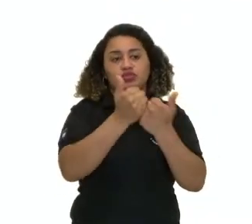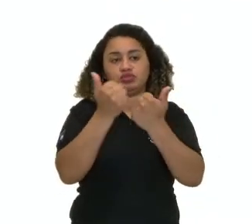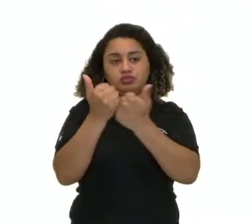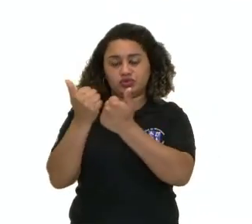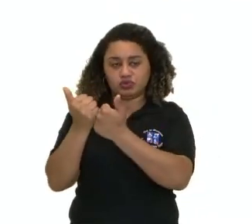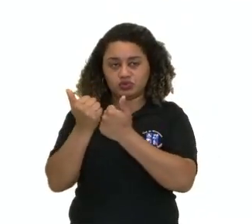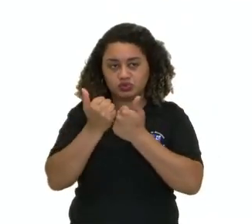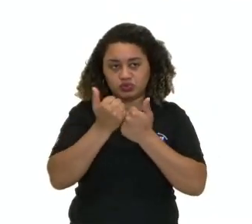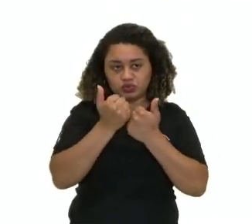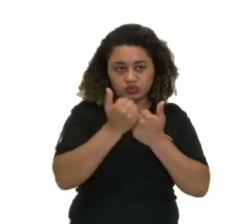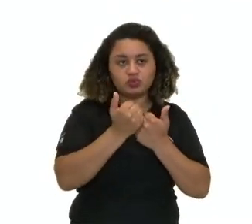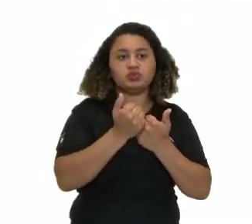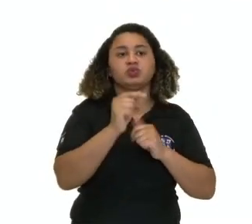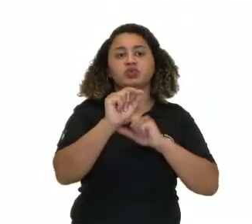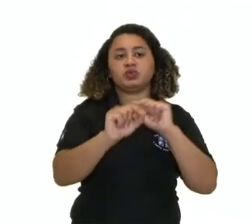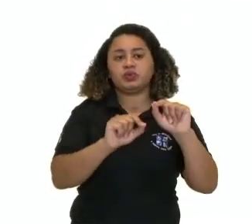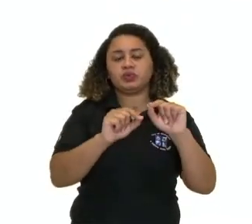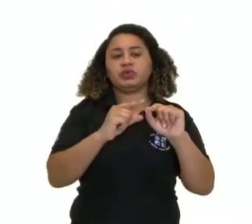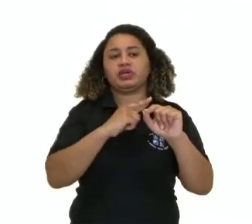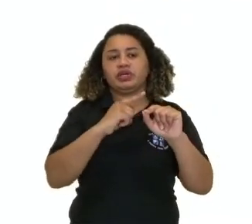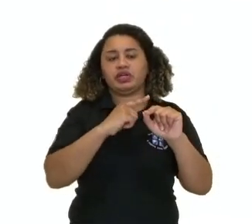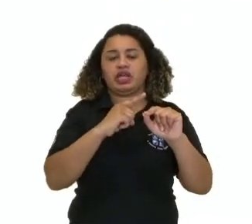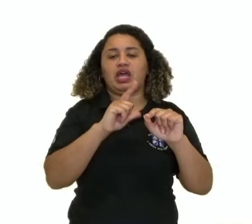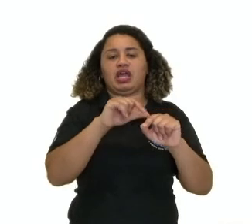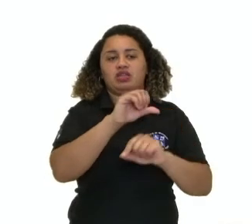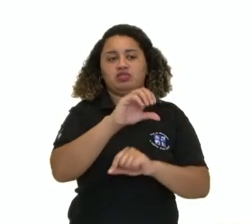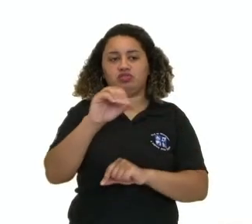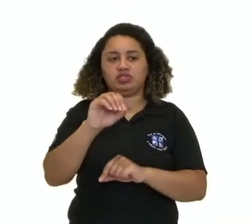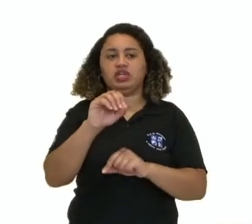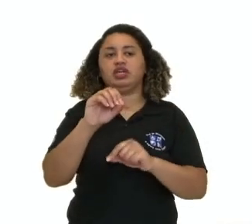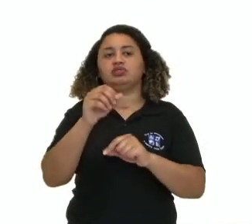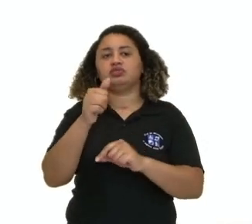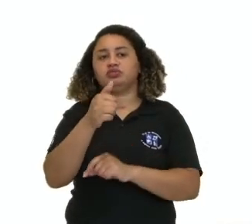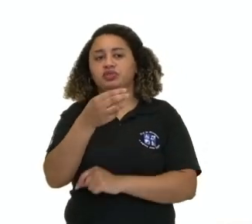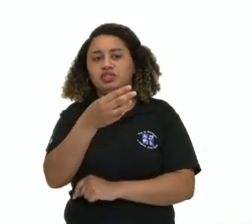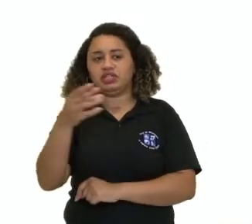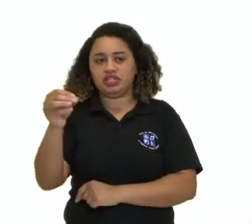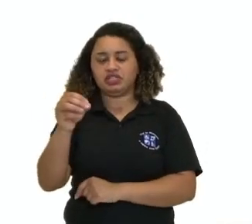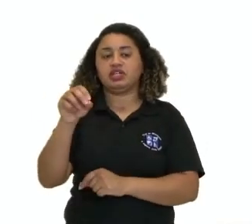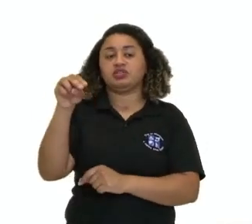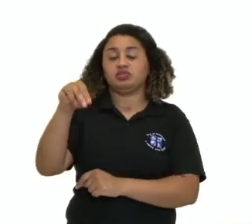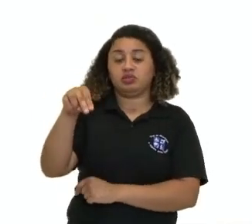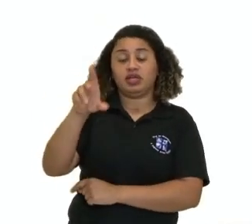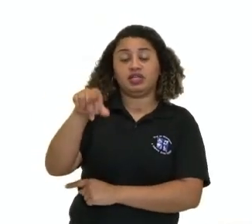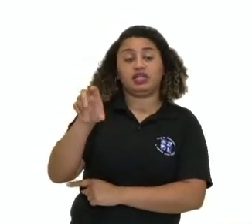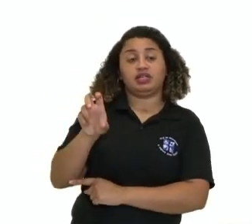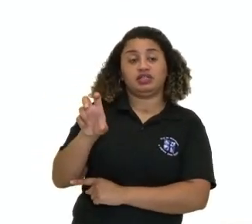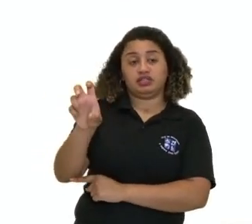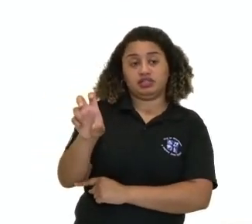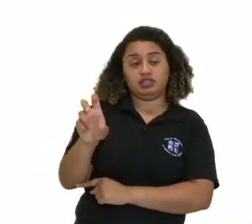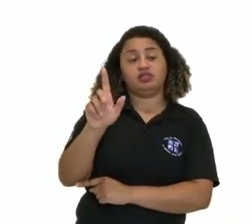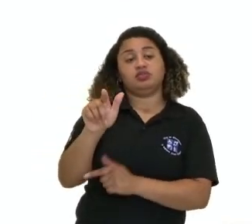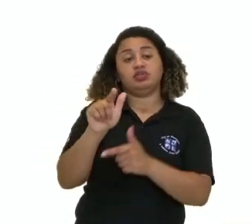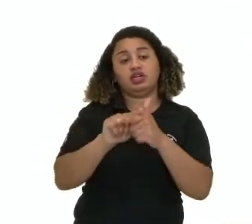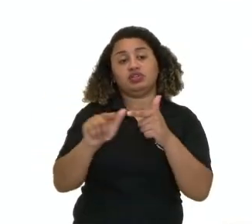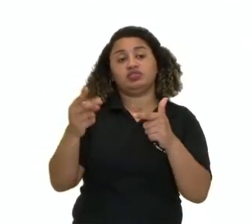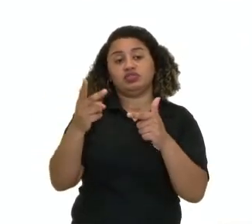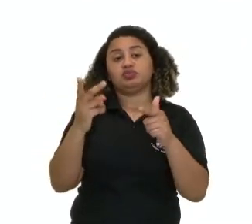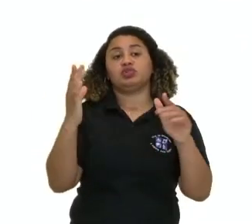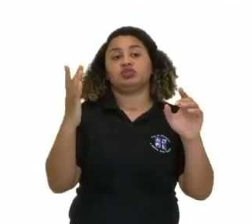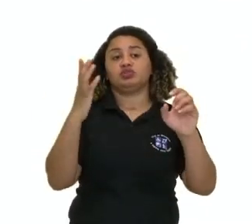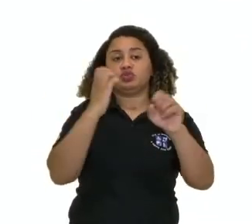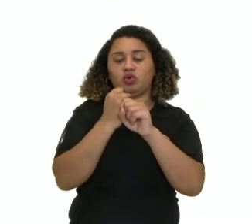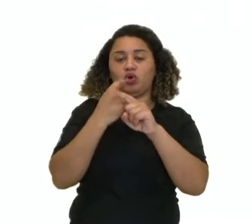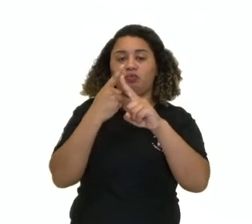termos tem a nossa PA. O meu A1 é 900, o meu A5, último termo dessa PA,